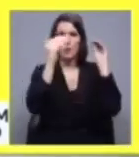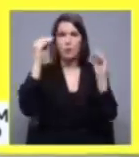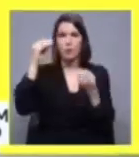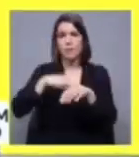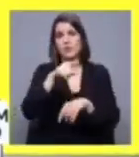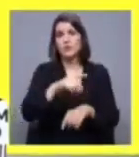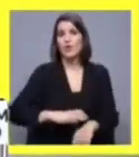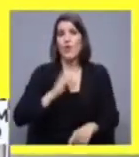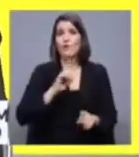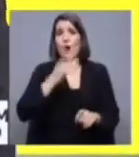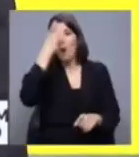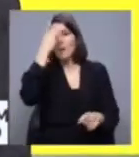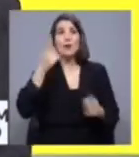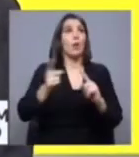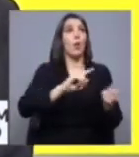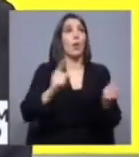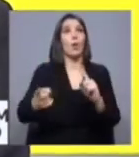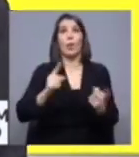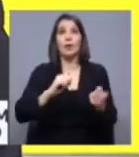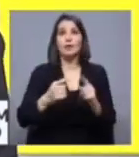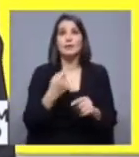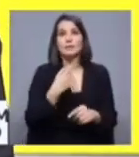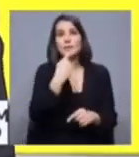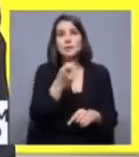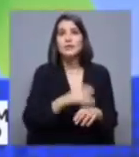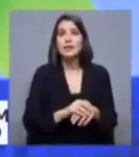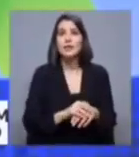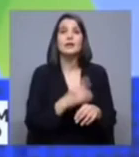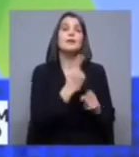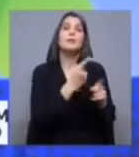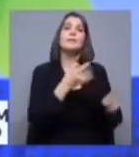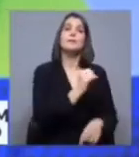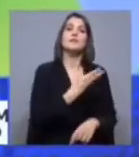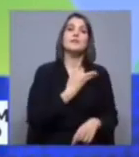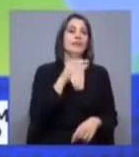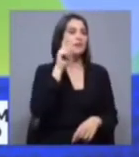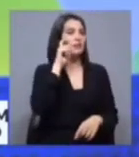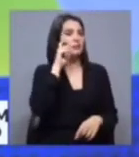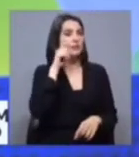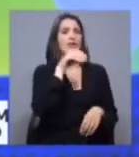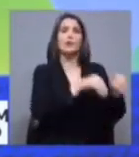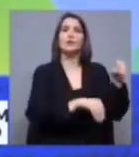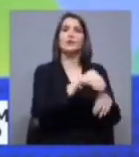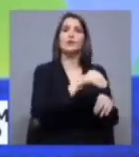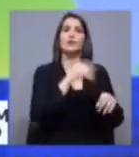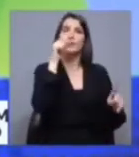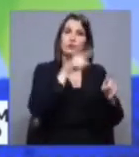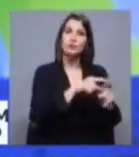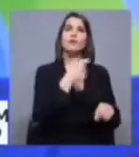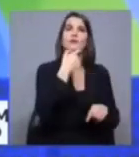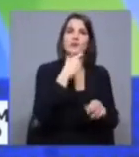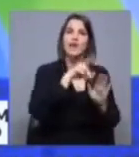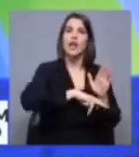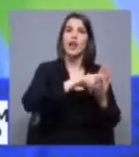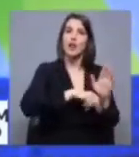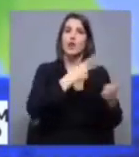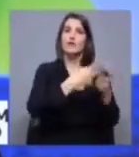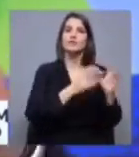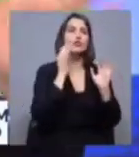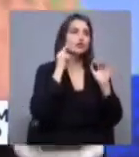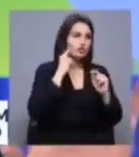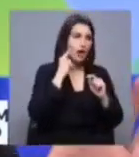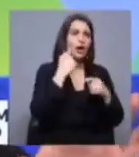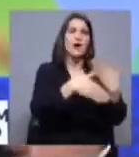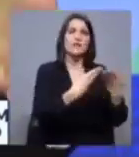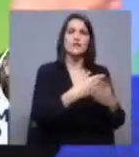confiável. Muda de opinião. Eu expliquei isso na altura, porque foram dadas garantias pelo PSD de que a votação seria no sentido de que quando tivéssemos o relatório da auditoria, avançaríamos